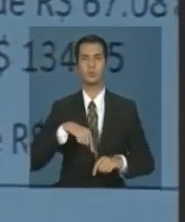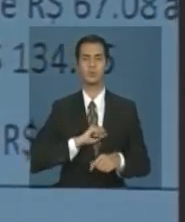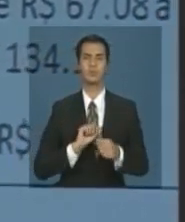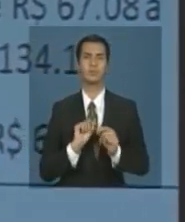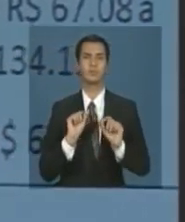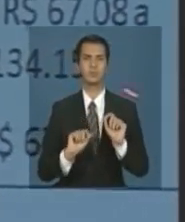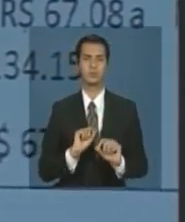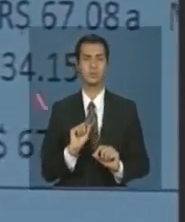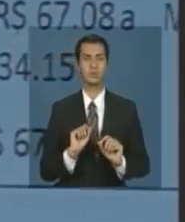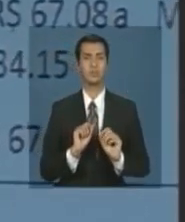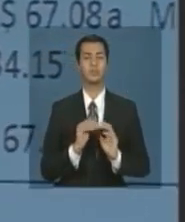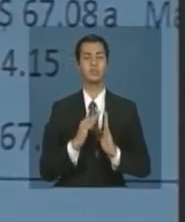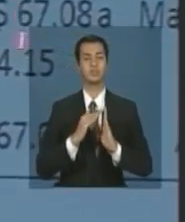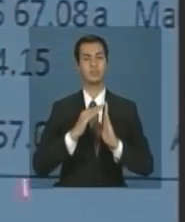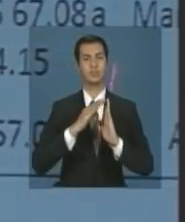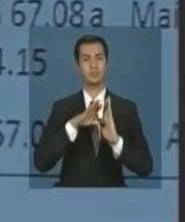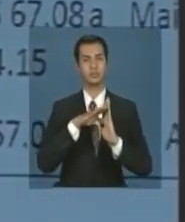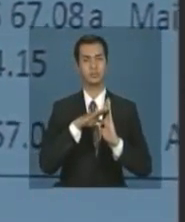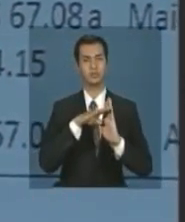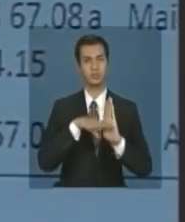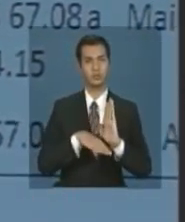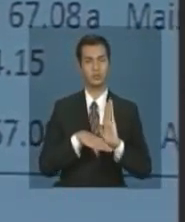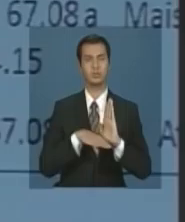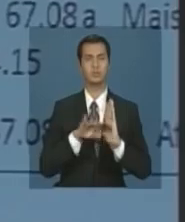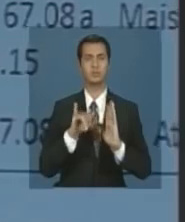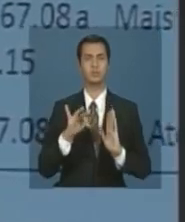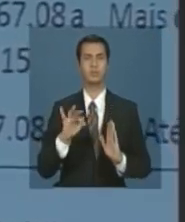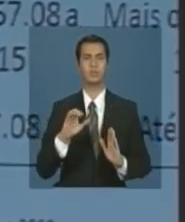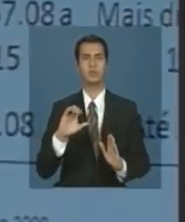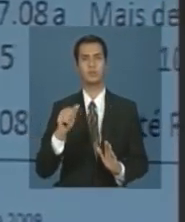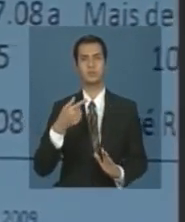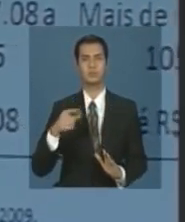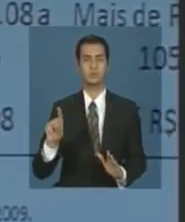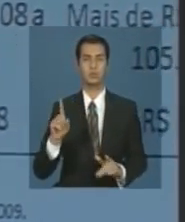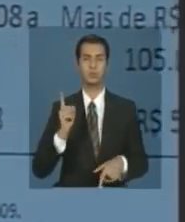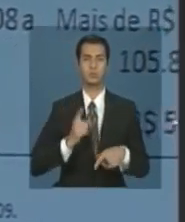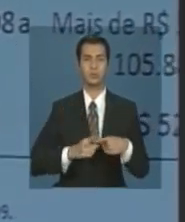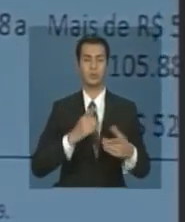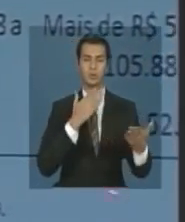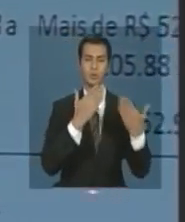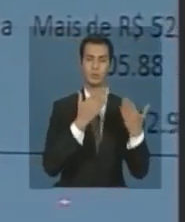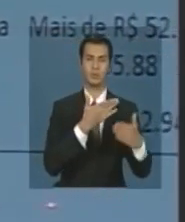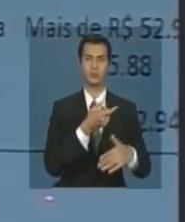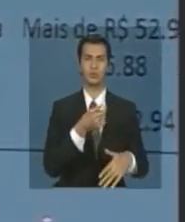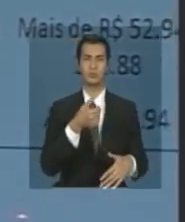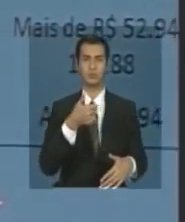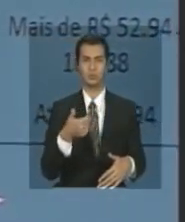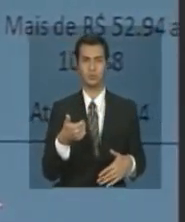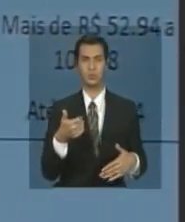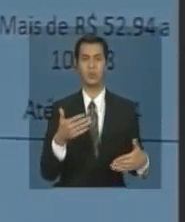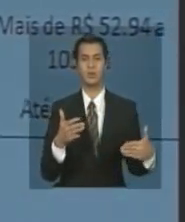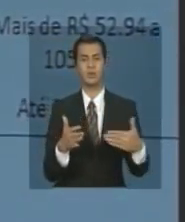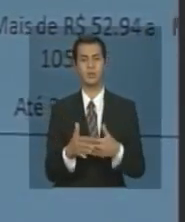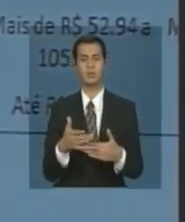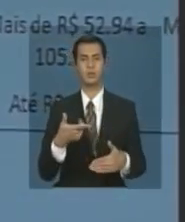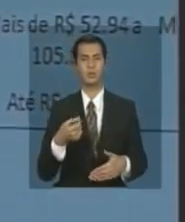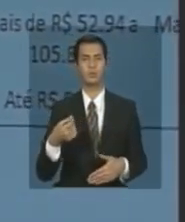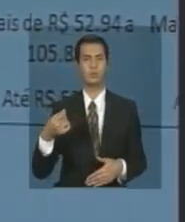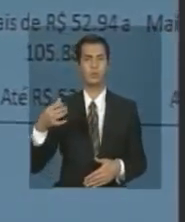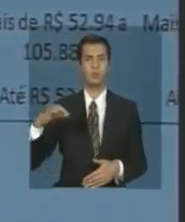para quando fôssemos olhar 2009, 2004, 2001, a gente estivesse trabalhando com o mesmo perfil de